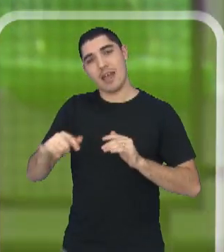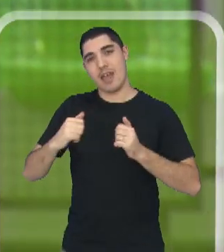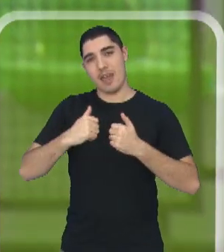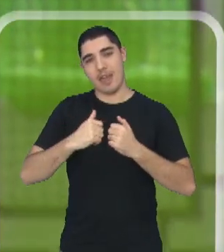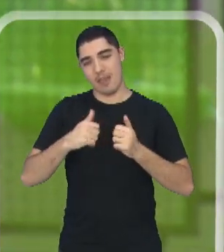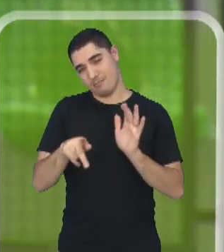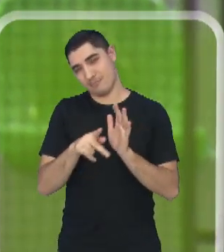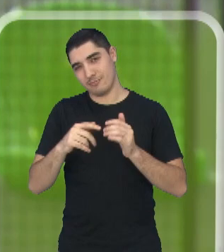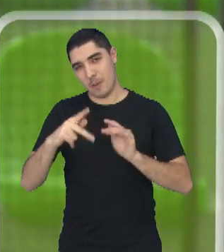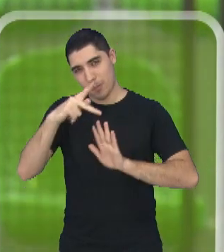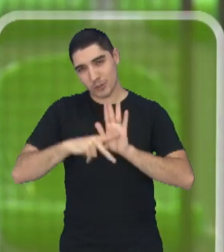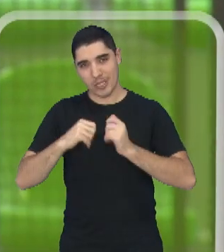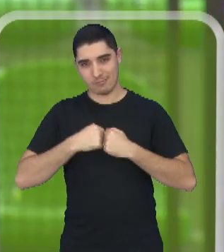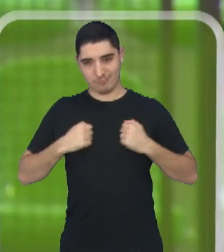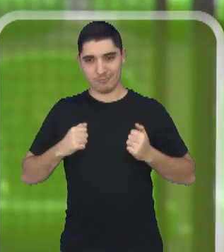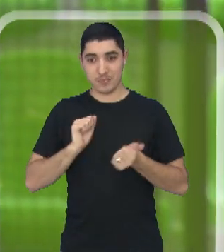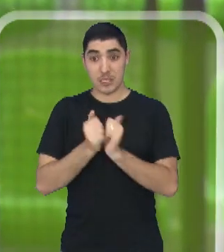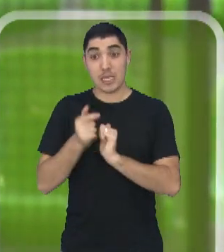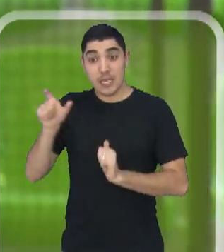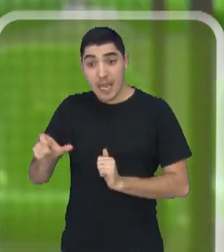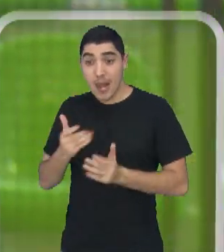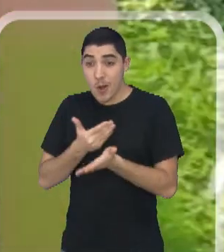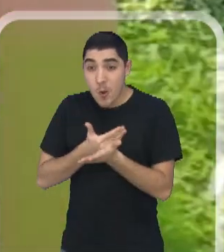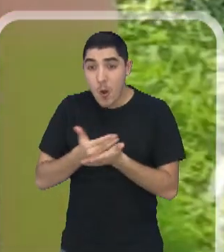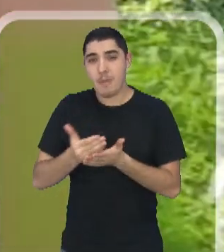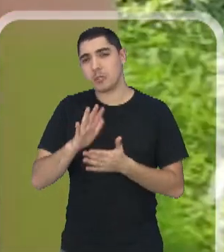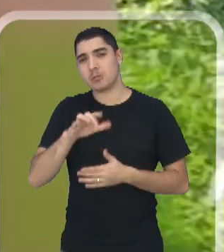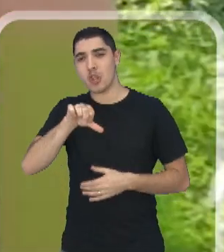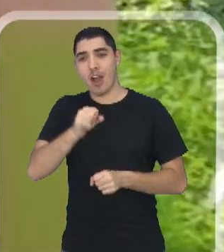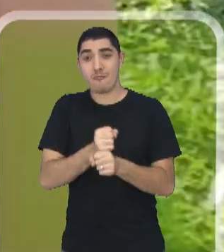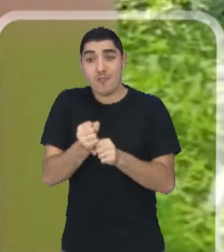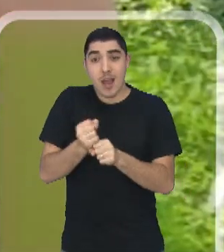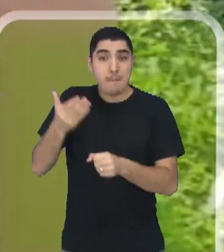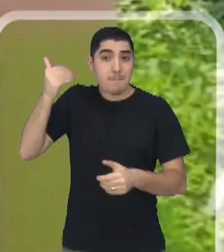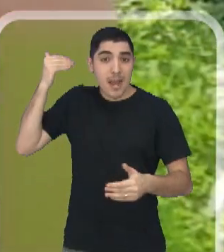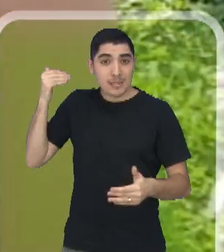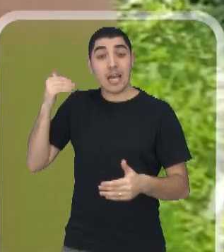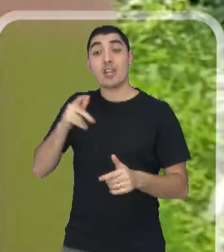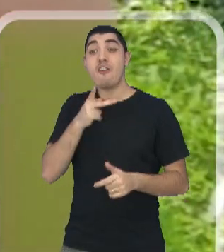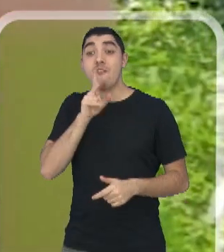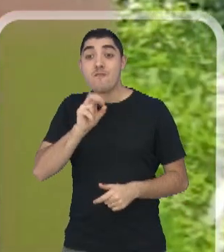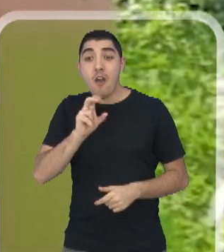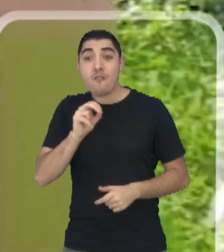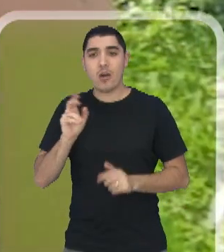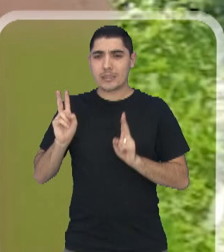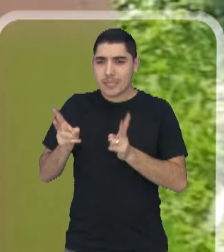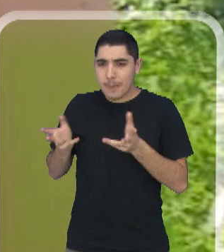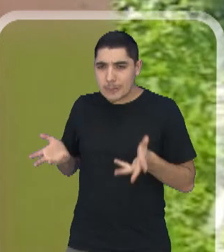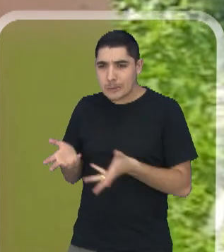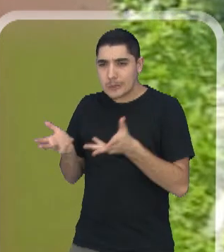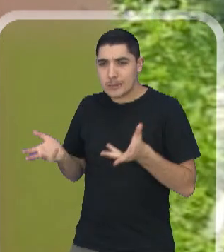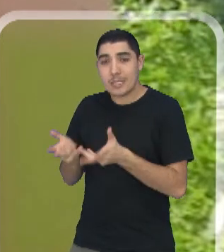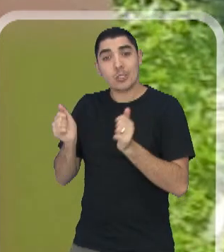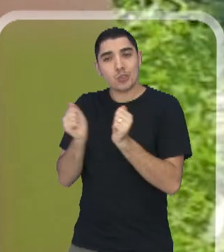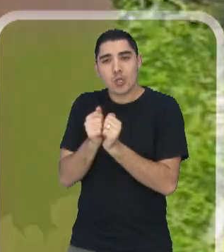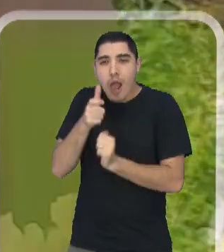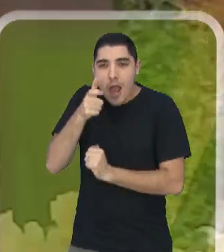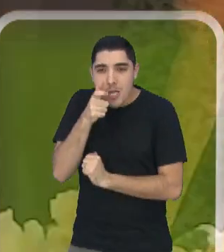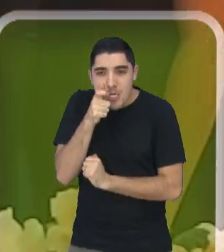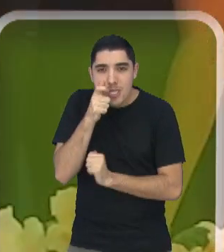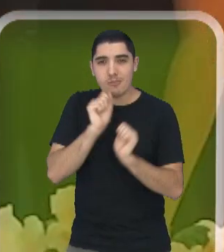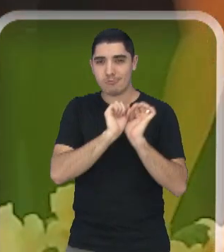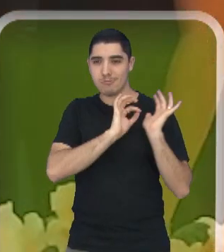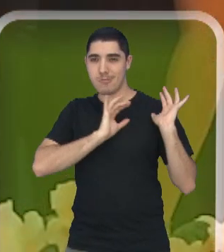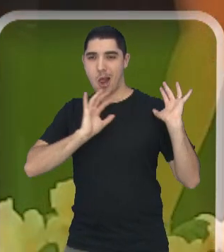sua paixão pelo vôlei começou há 9 anos, incentivada pela avó, que está sempre presente nas arquibancadas